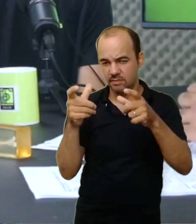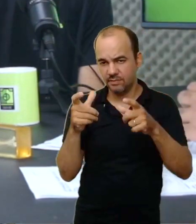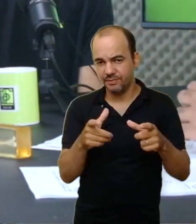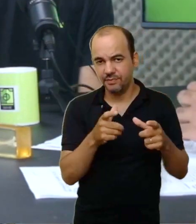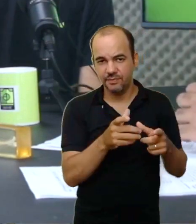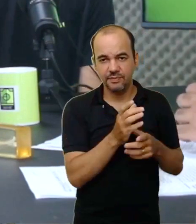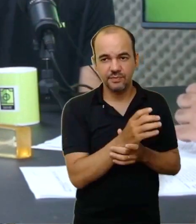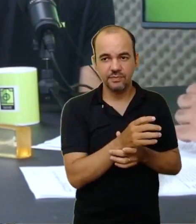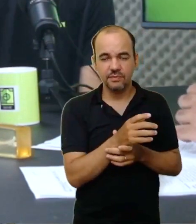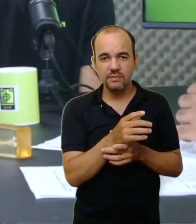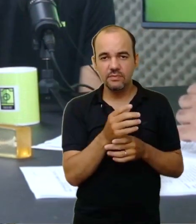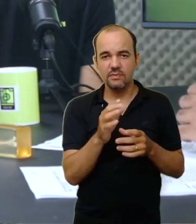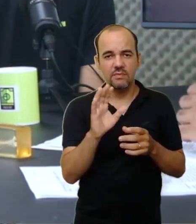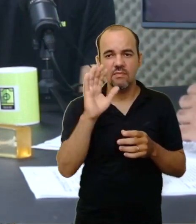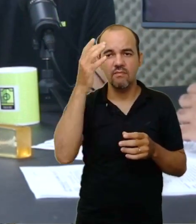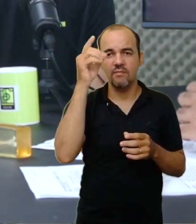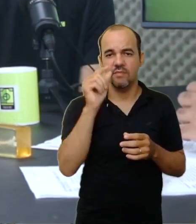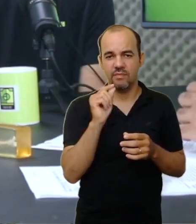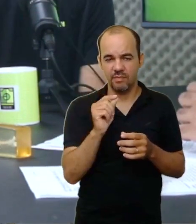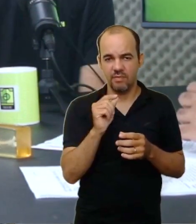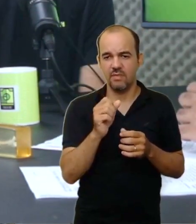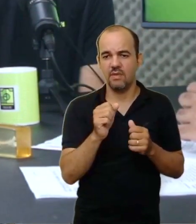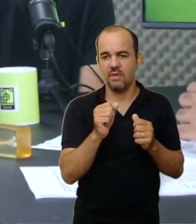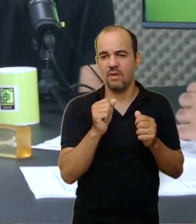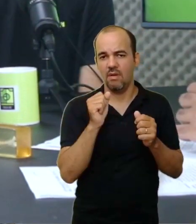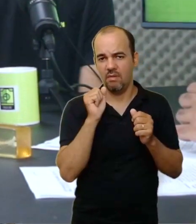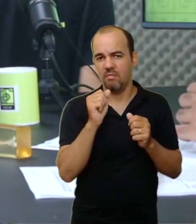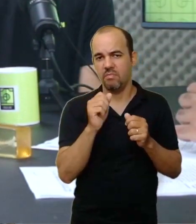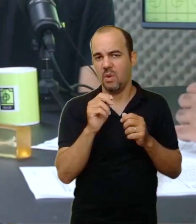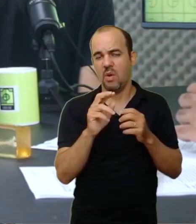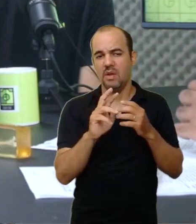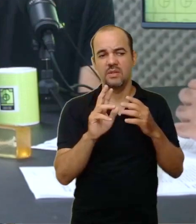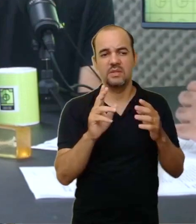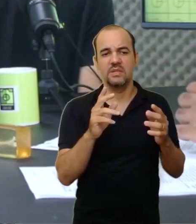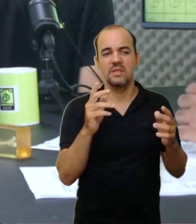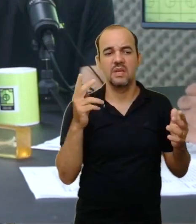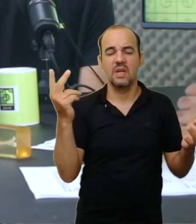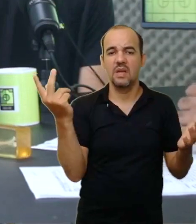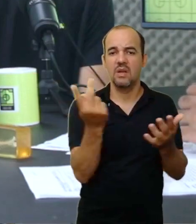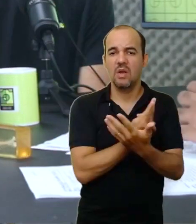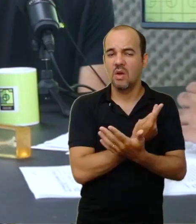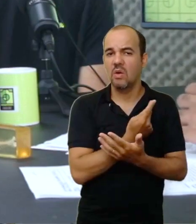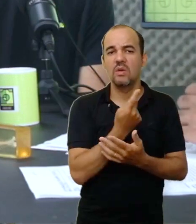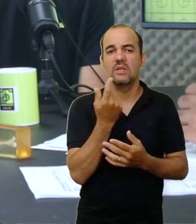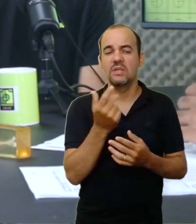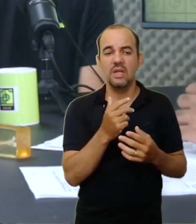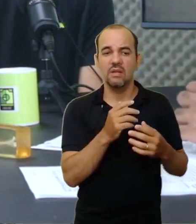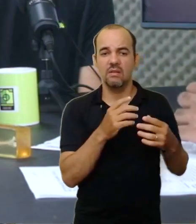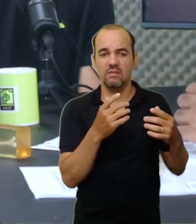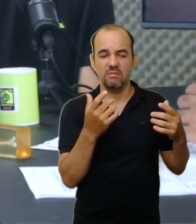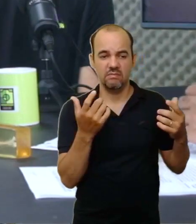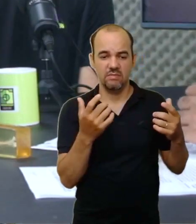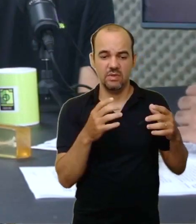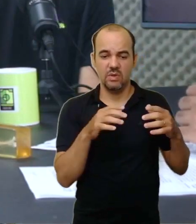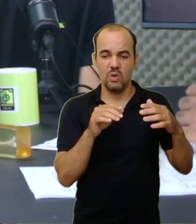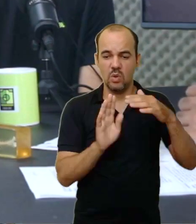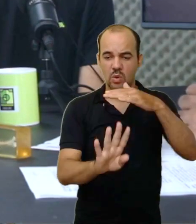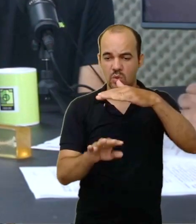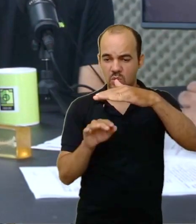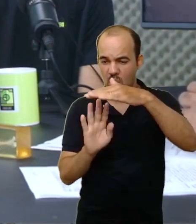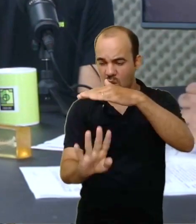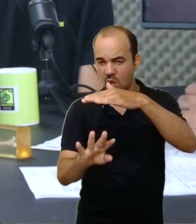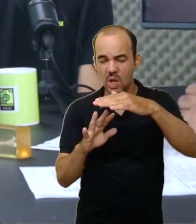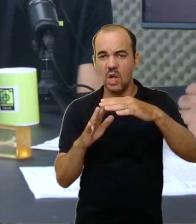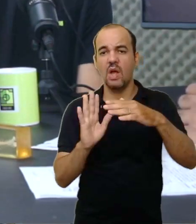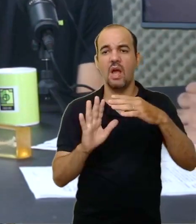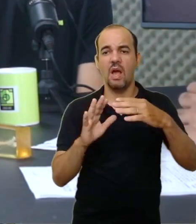isso acontece? Isso pode gerar um aceleramento, uma aceleração Sim. na maturidade dos organismos menores.